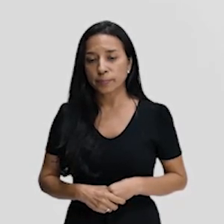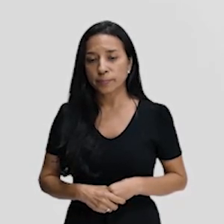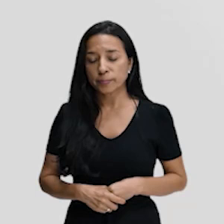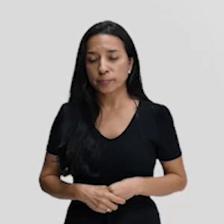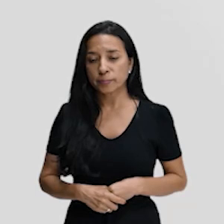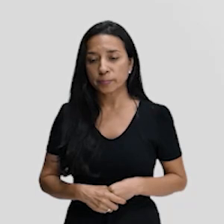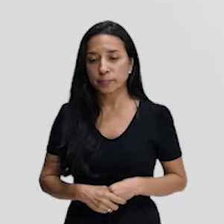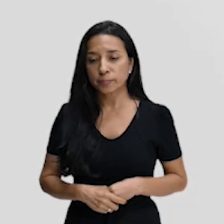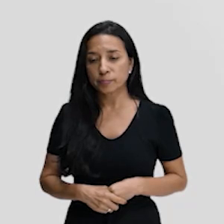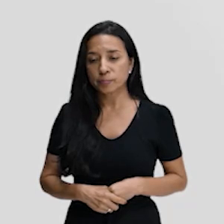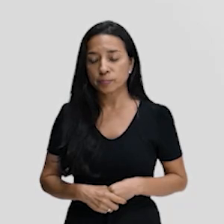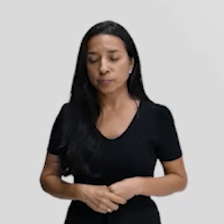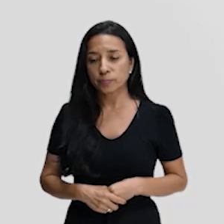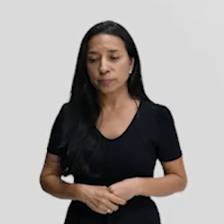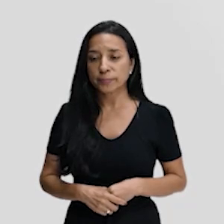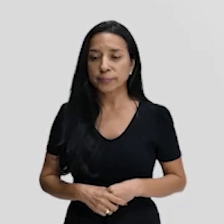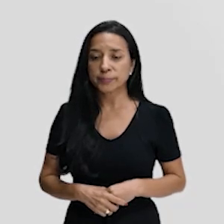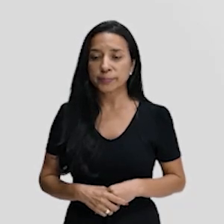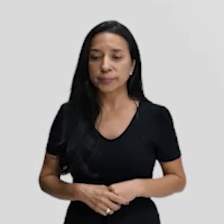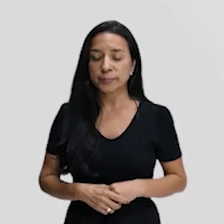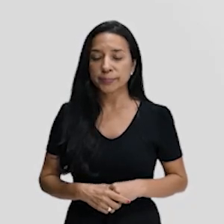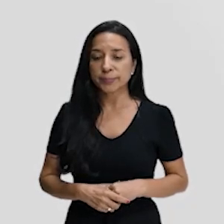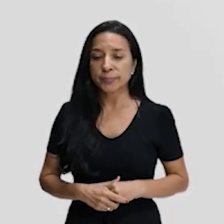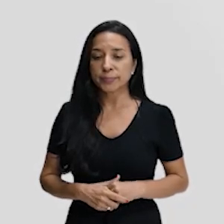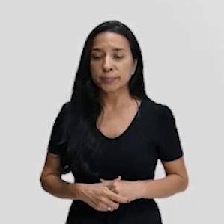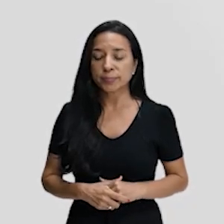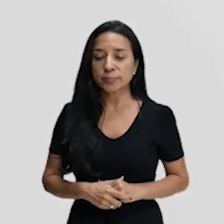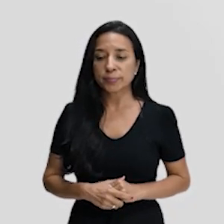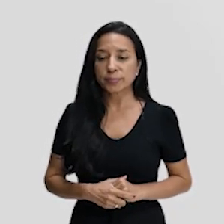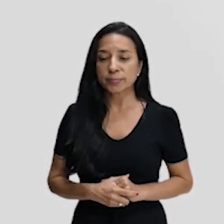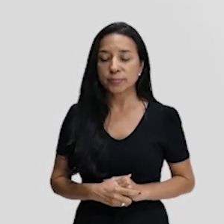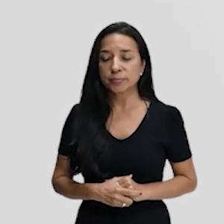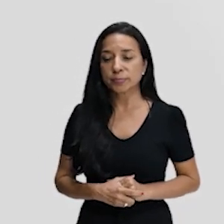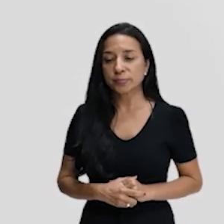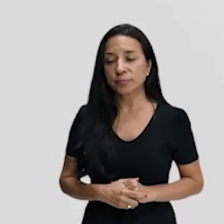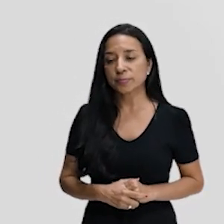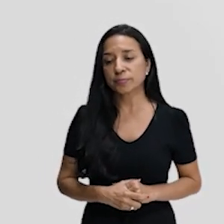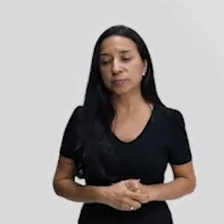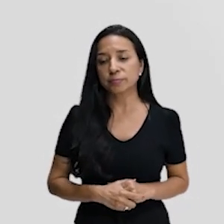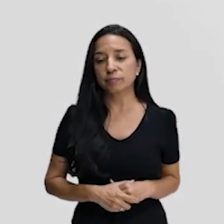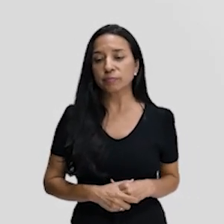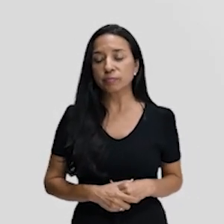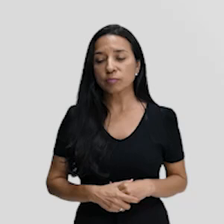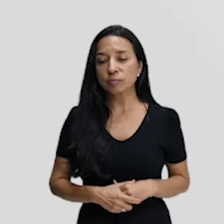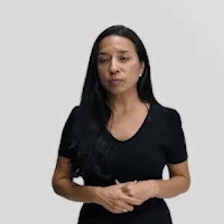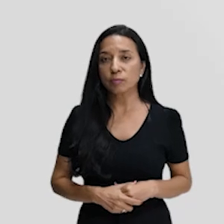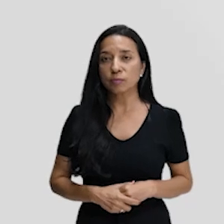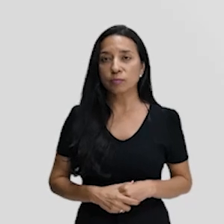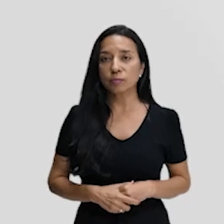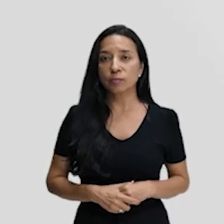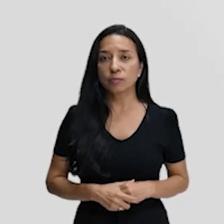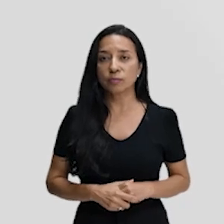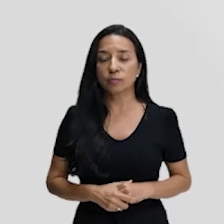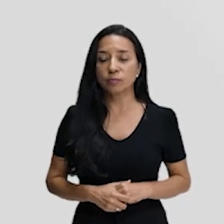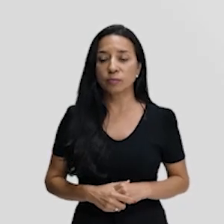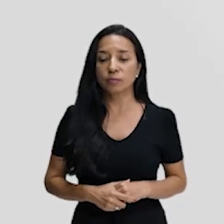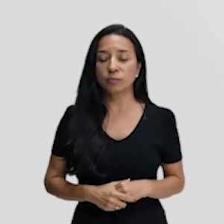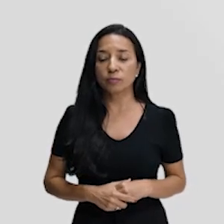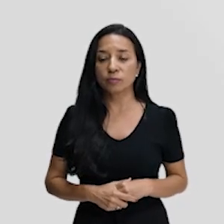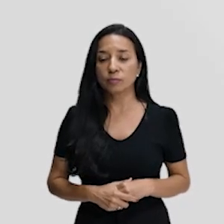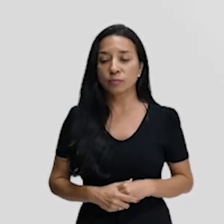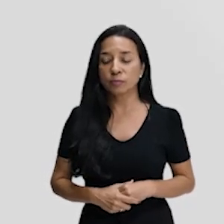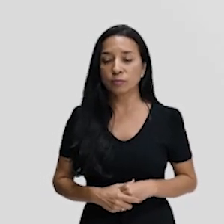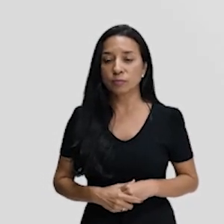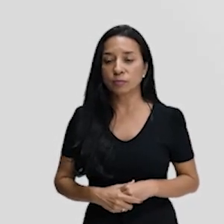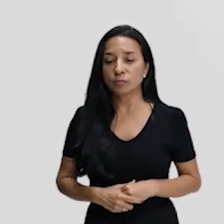os dois condutores retilíneos e paralelos são percorridos por corrente elétrica de intensidade 1, né, de